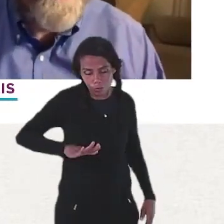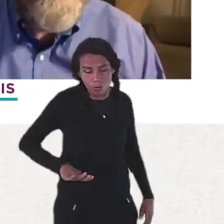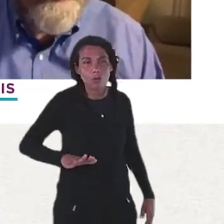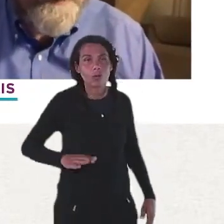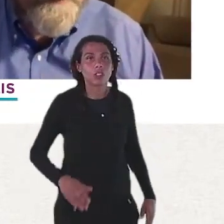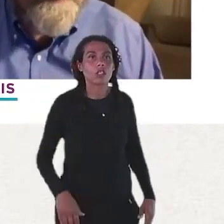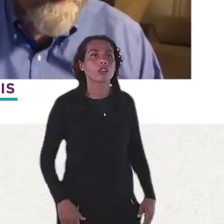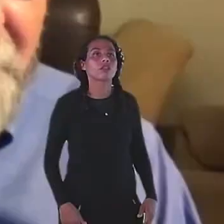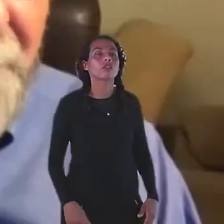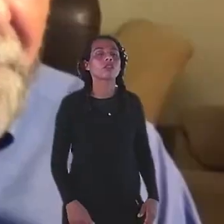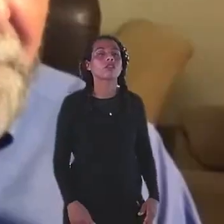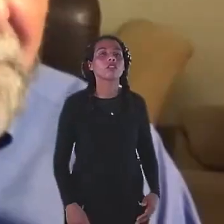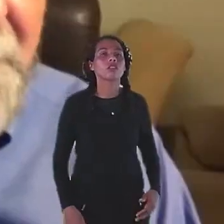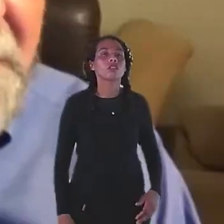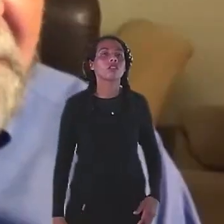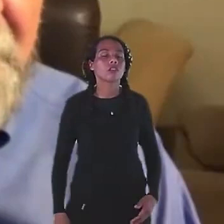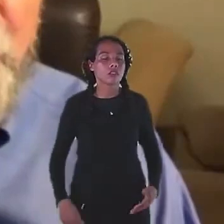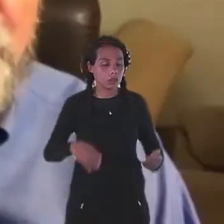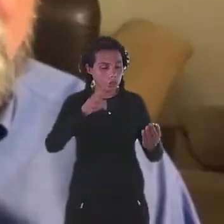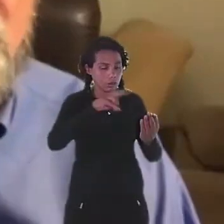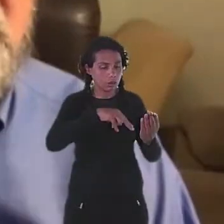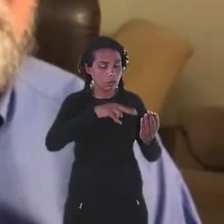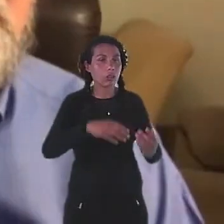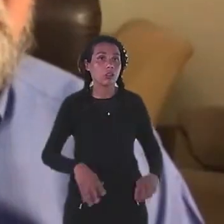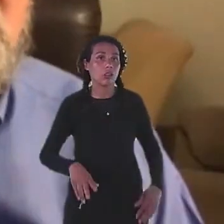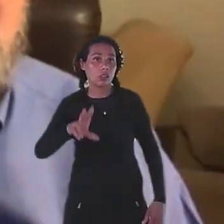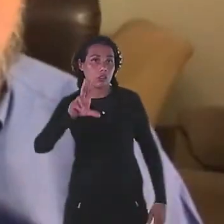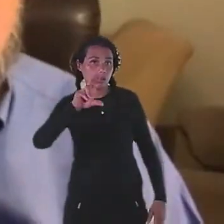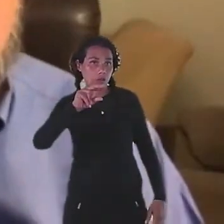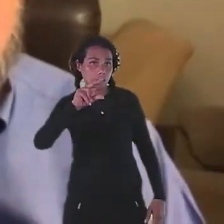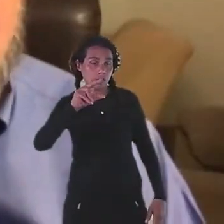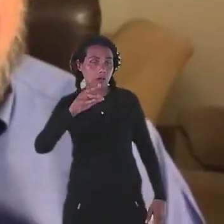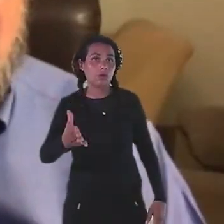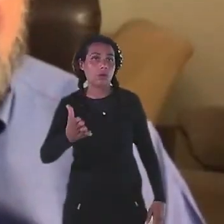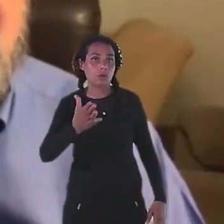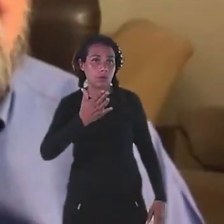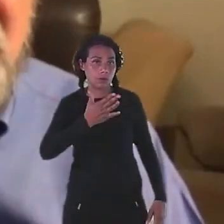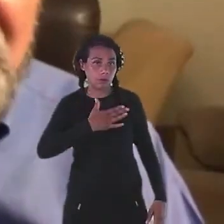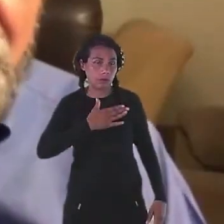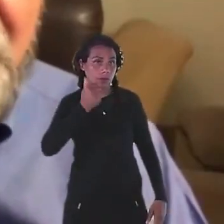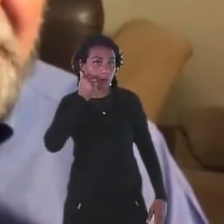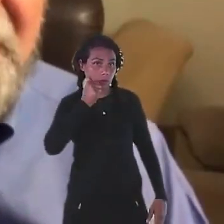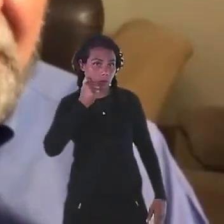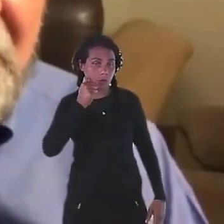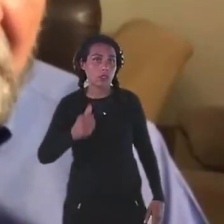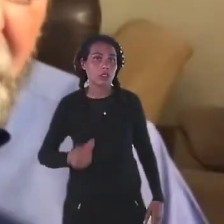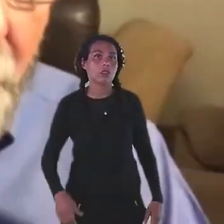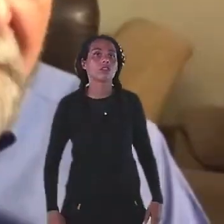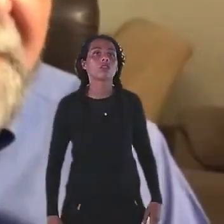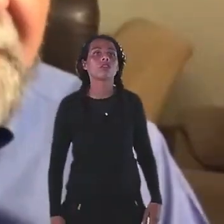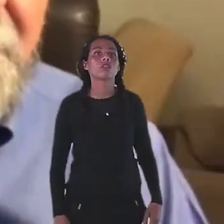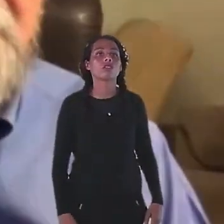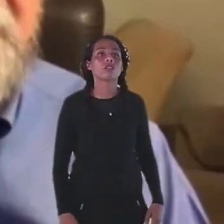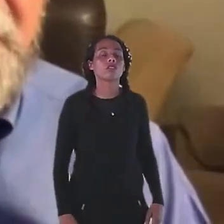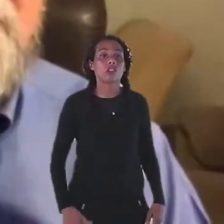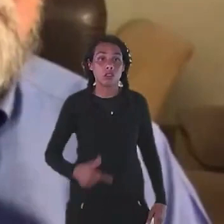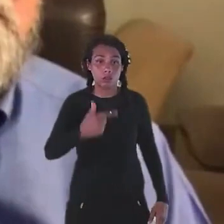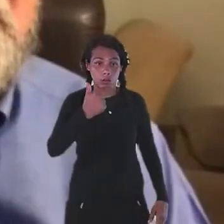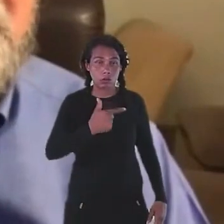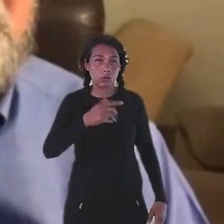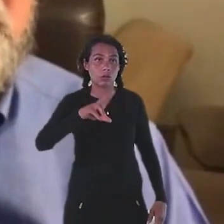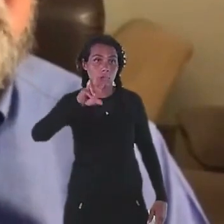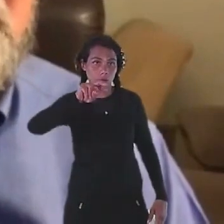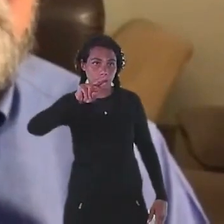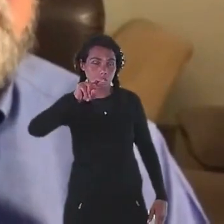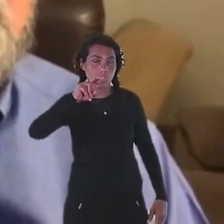fissura muito grande, porque minha avó me contou, né? Porque a minha bisavó, a mãe dela, que eu conheci,